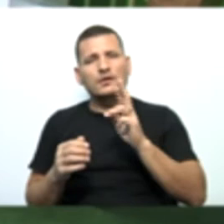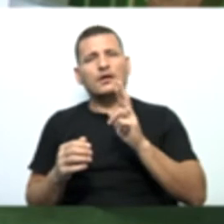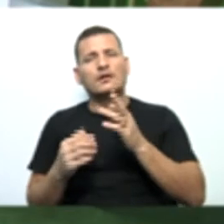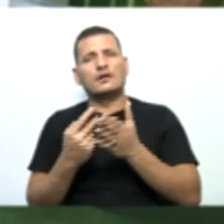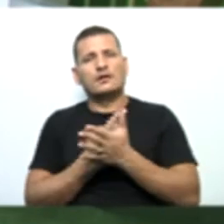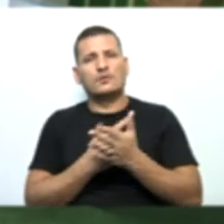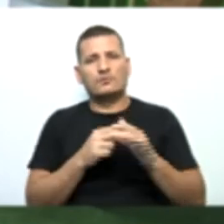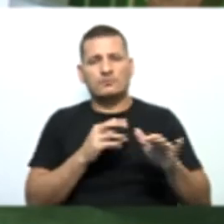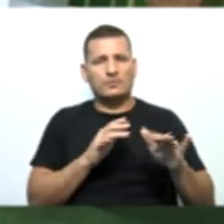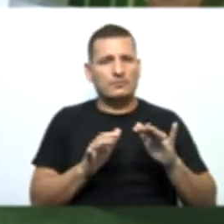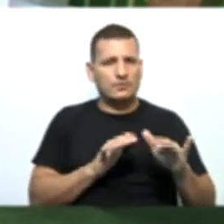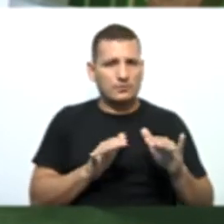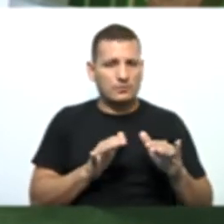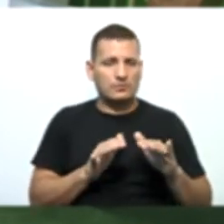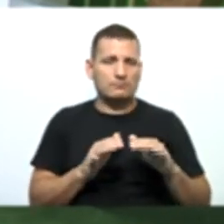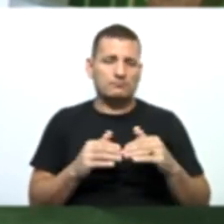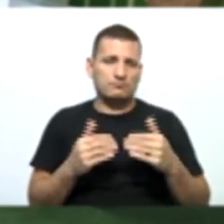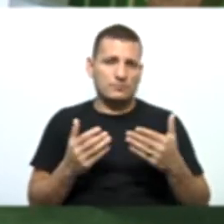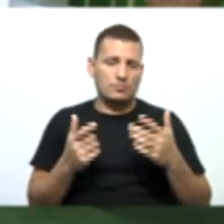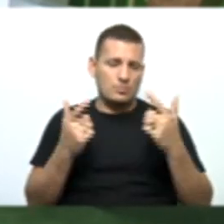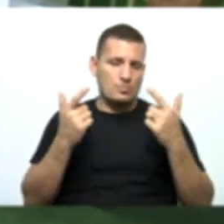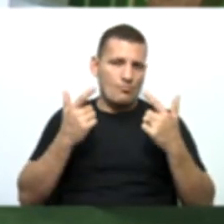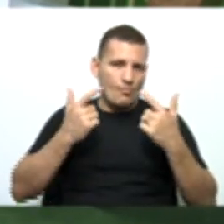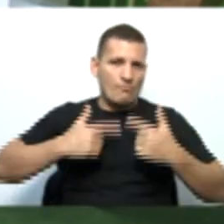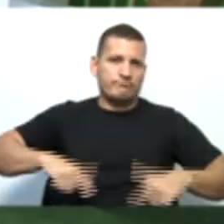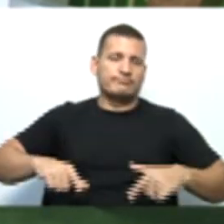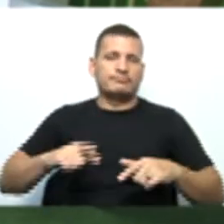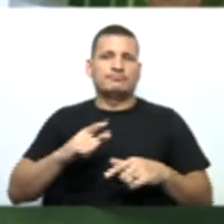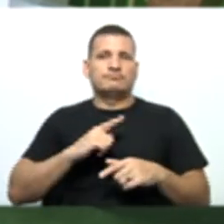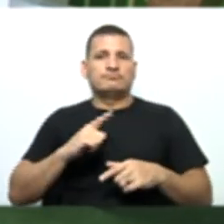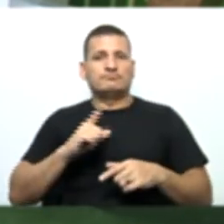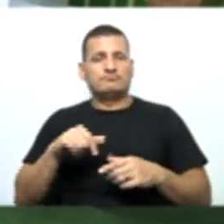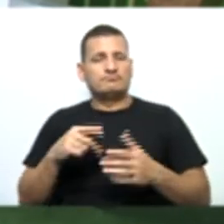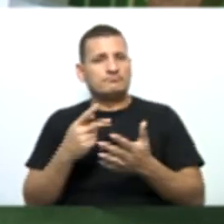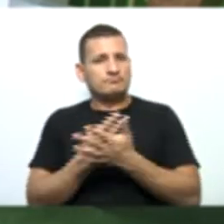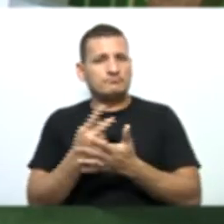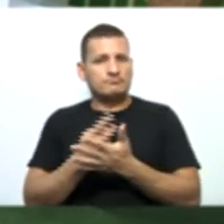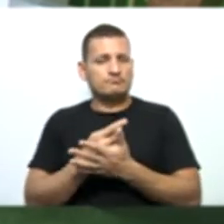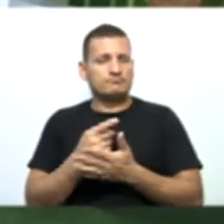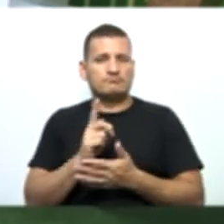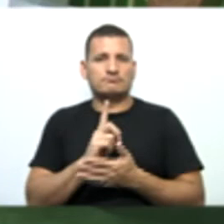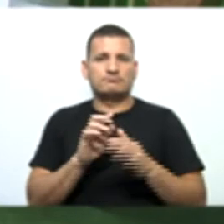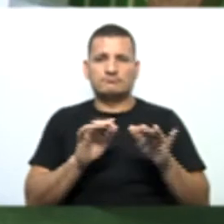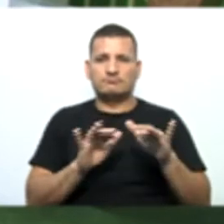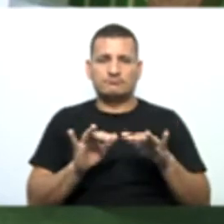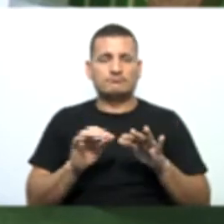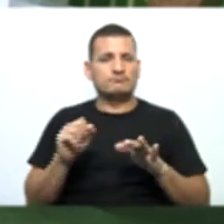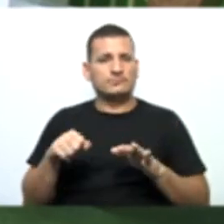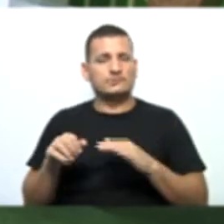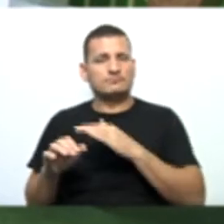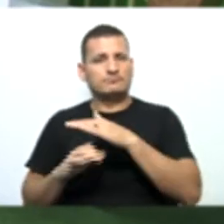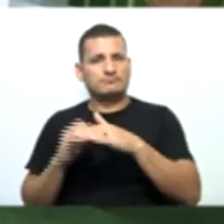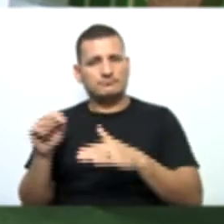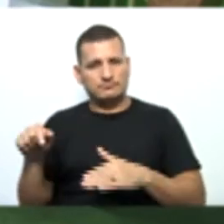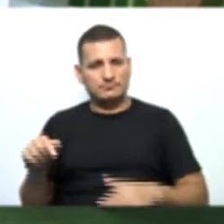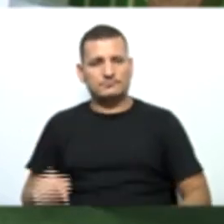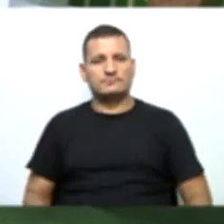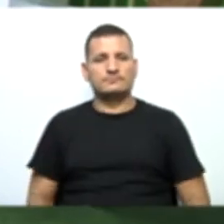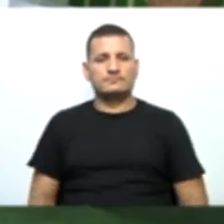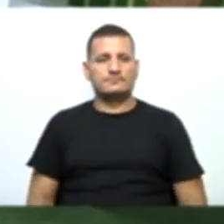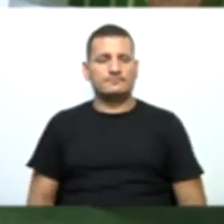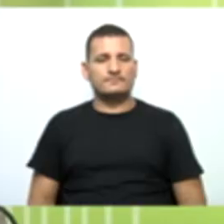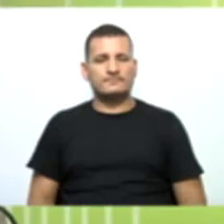programador, ele já vai estar isento. Infelizmente, foi um erro de processo, não do programador, e sim da instituição, não é isso?